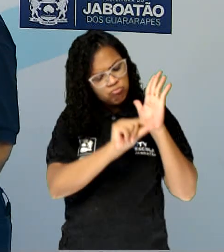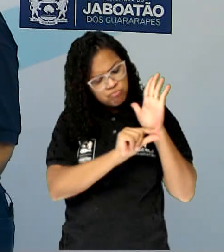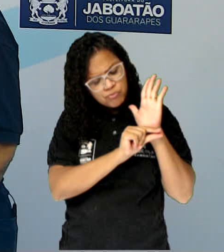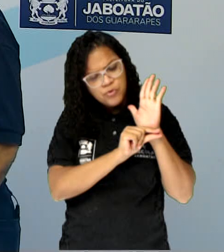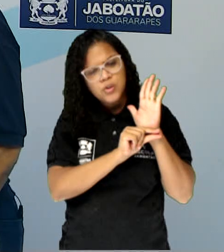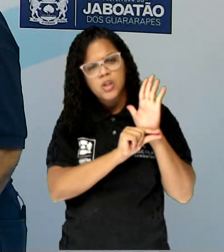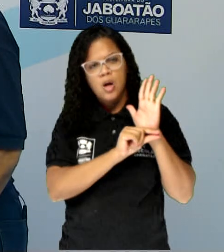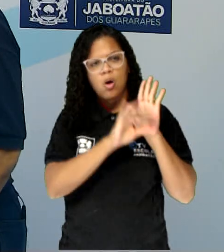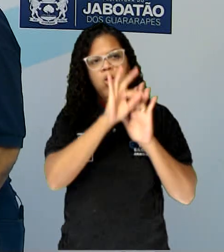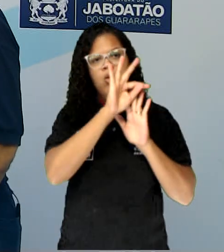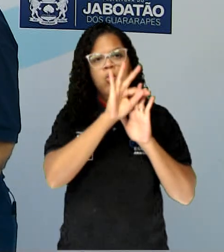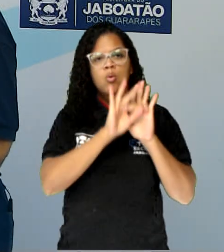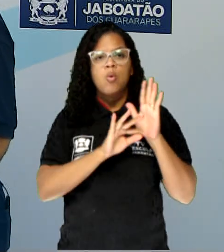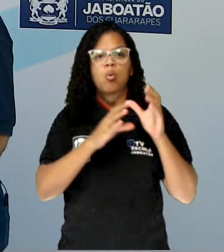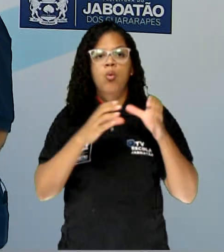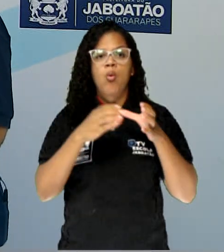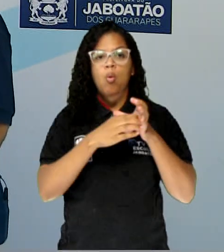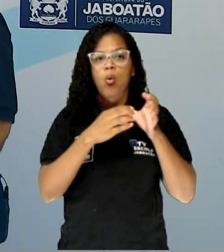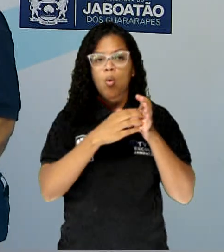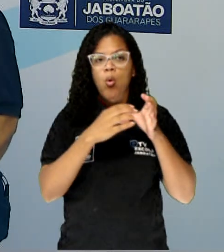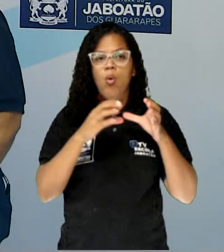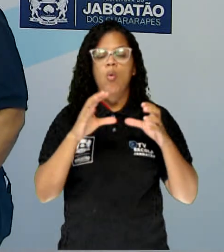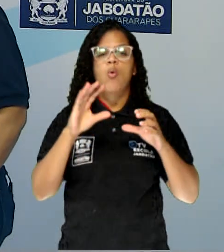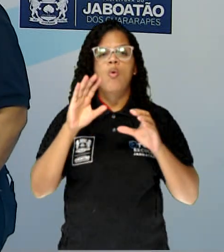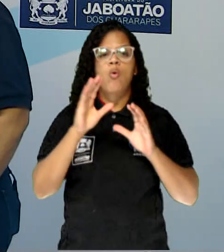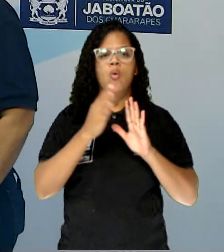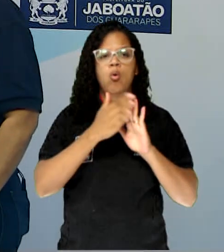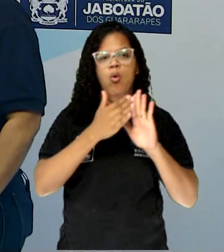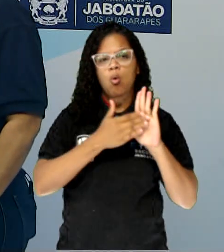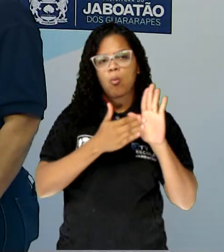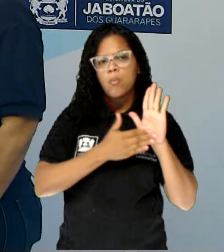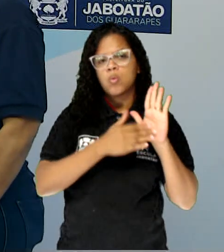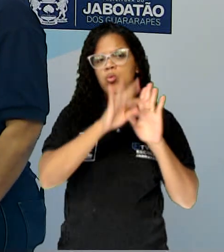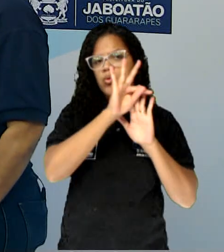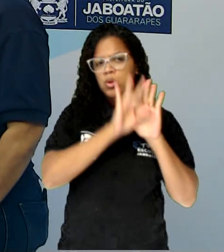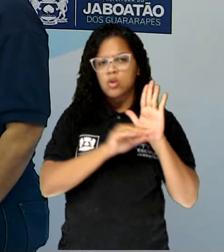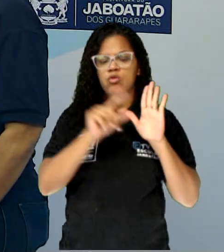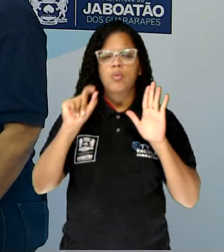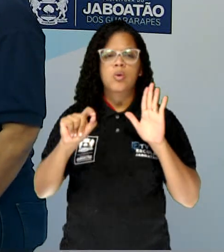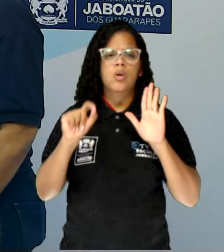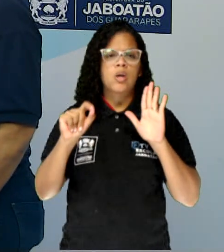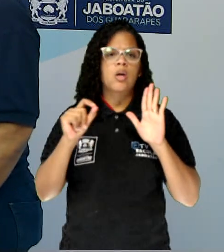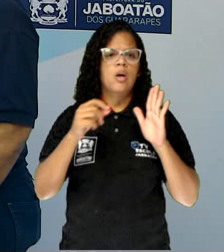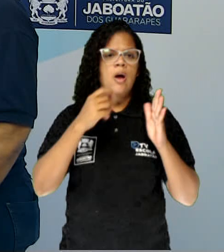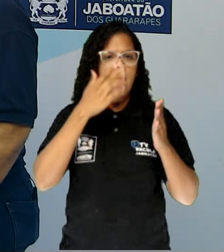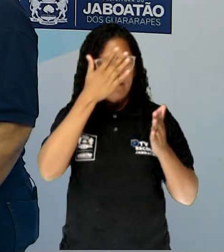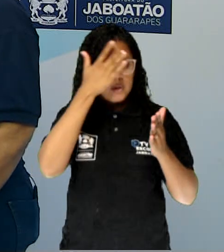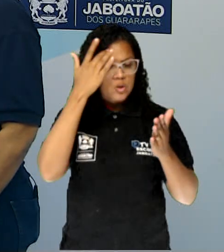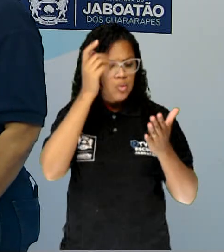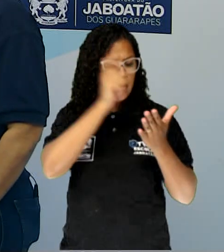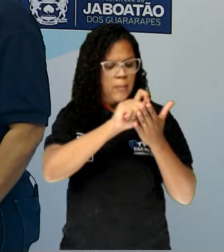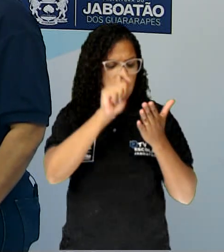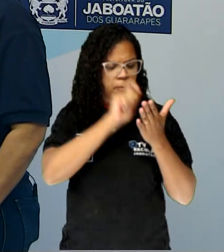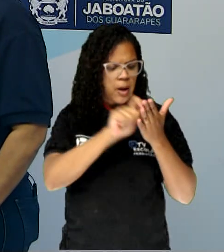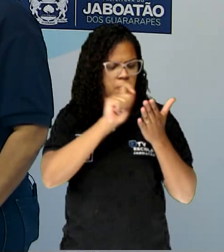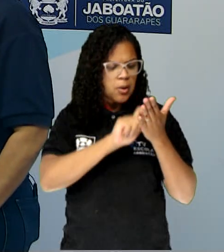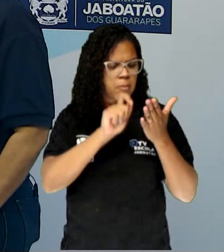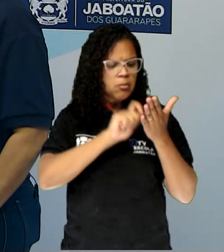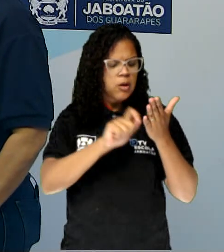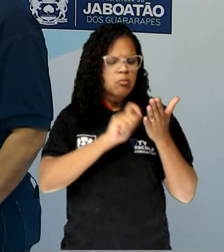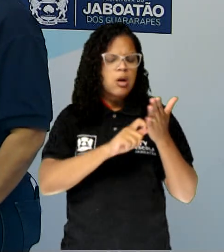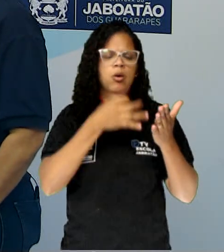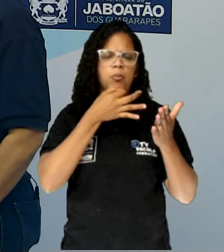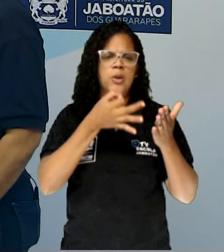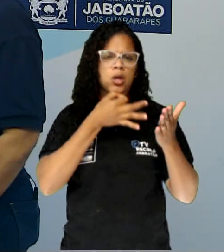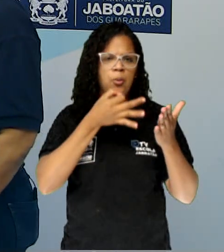Corpo do texto. É a parte em que o remetente, de fato, expressa seu problema, bem como apresenta seus argumentos